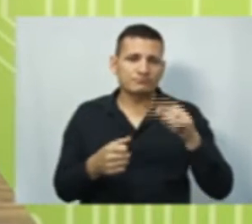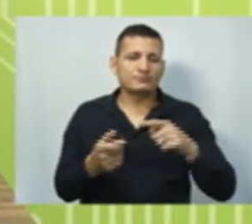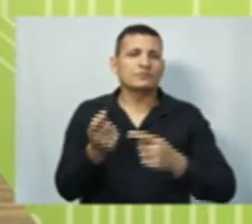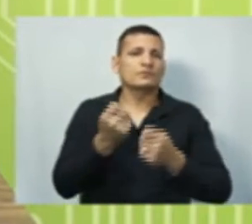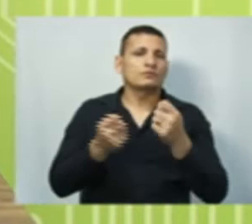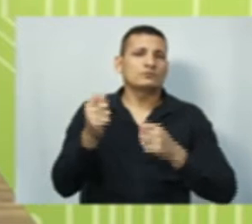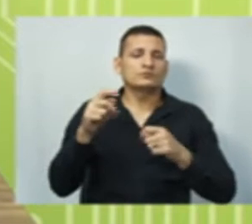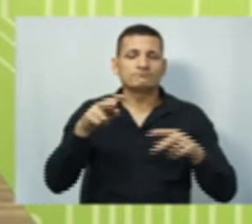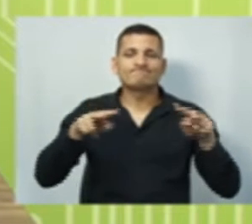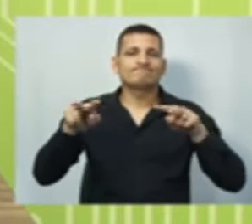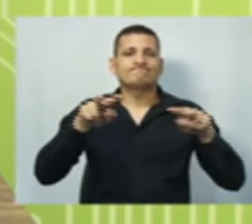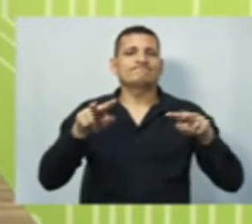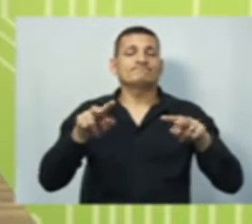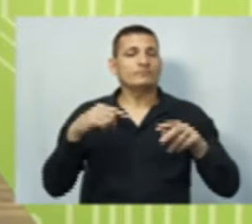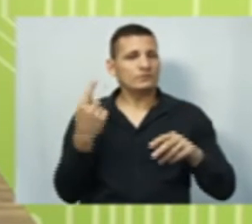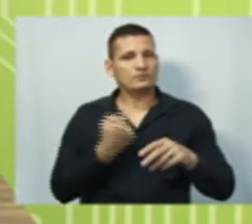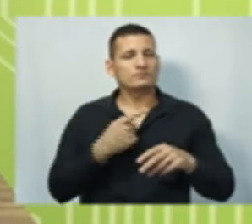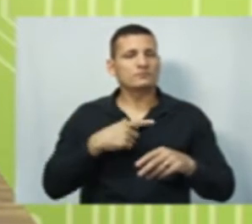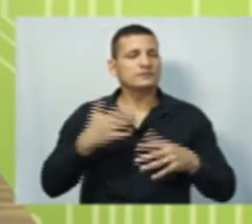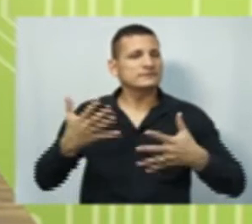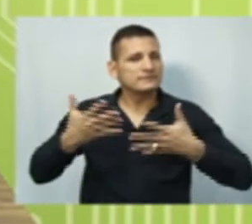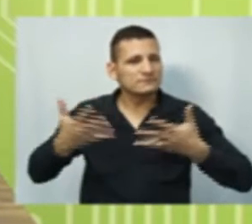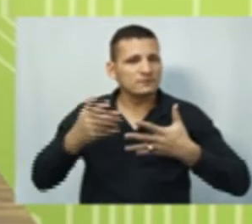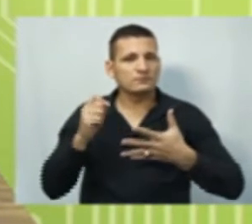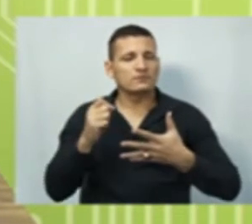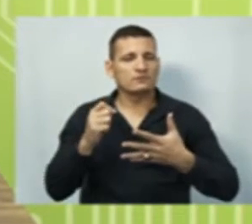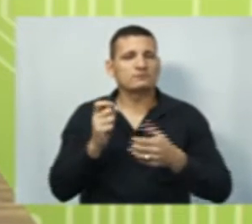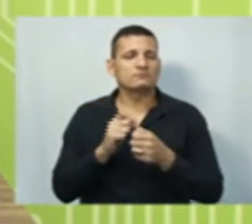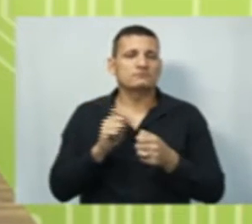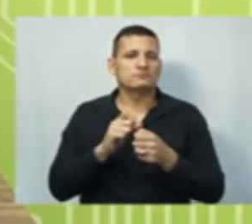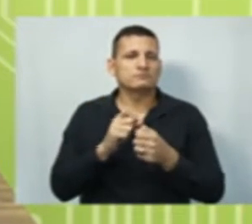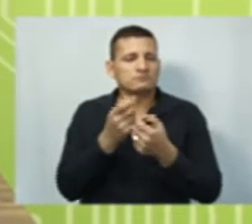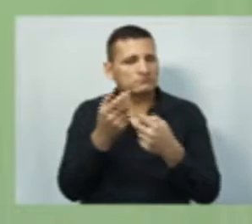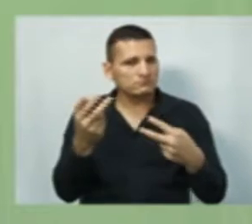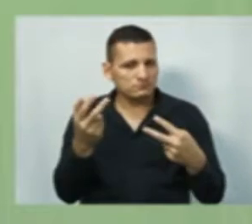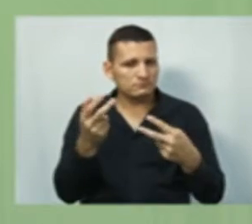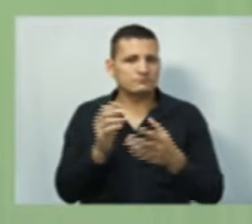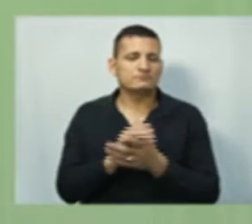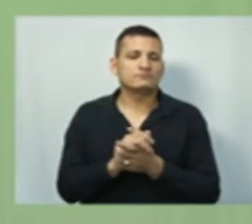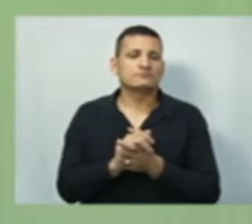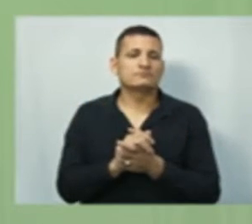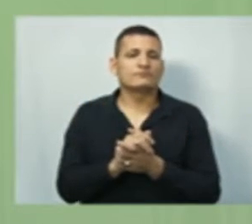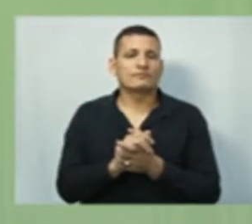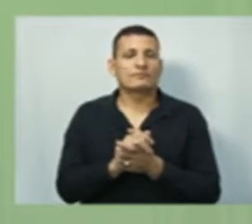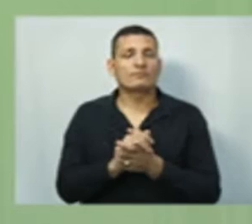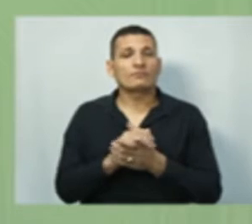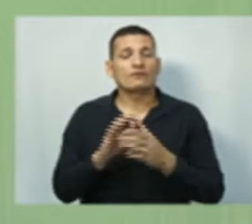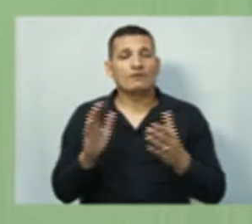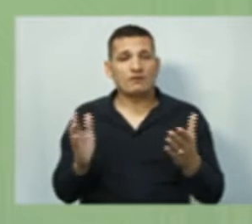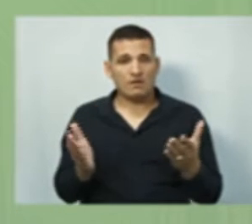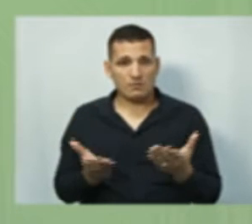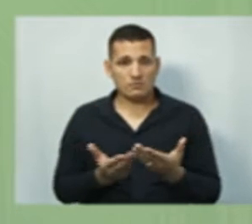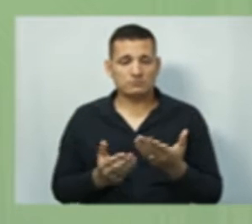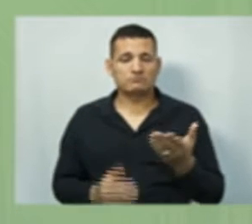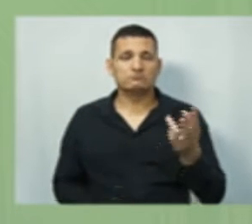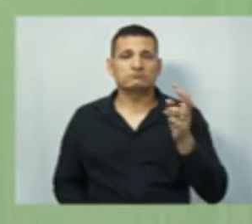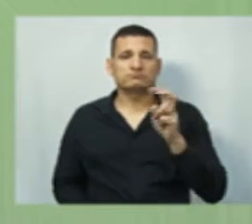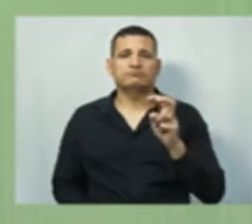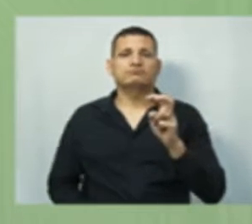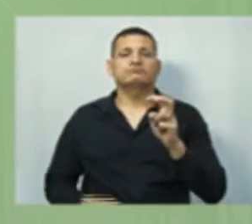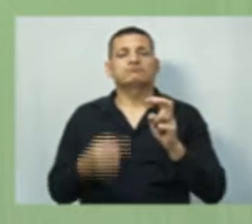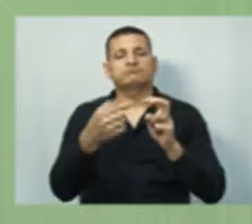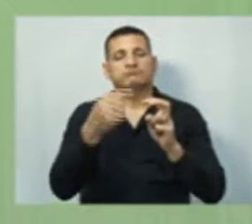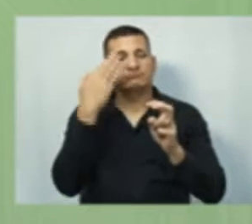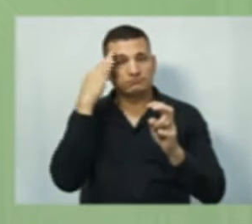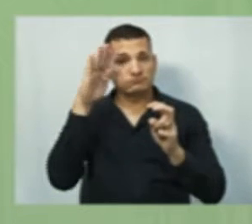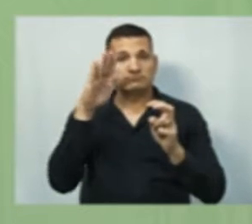somos incentivados a agir de uma certa forma. Falando ainda de princípios, seguimos para o 5º princípio de